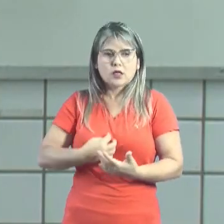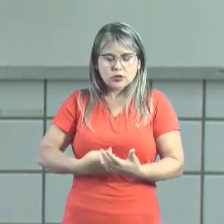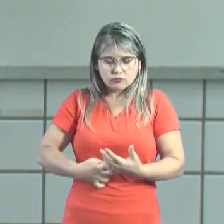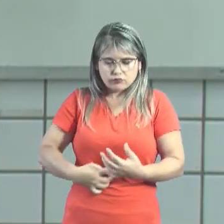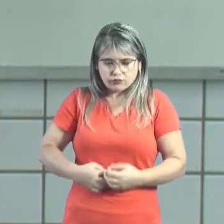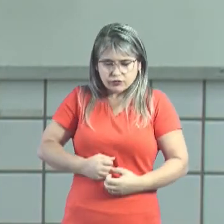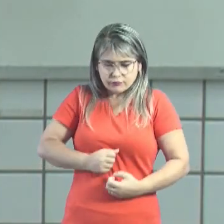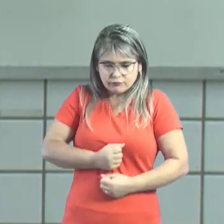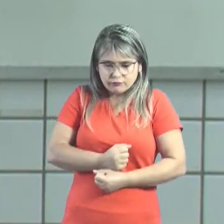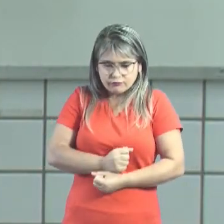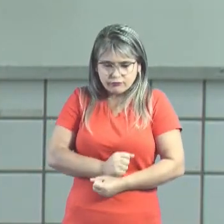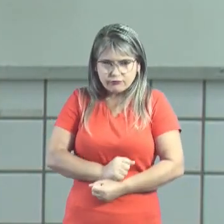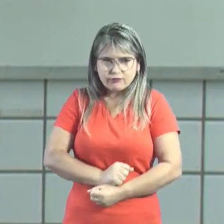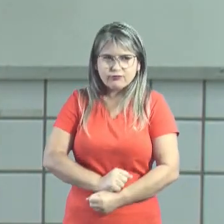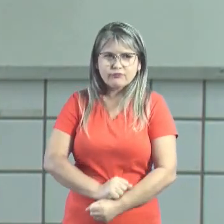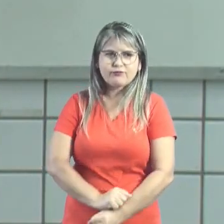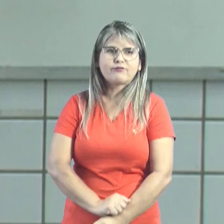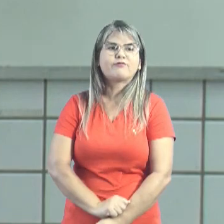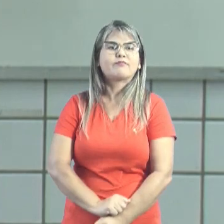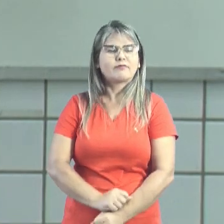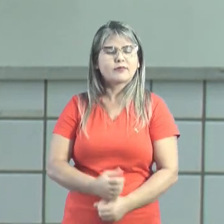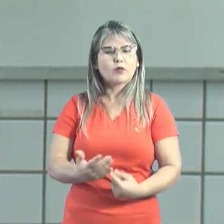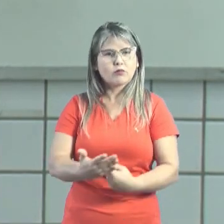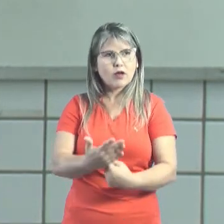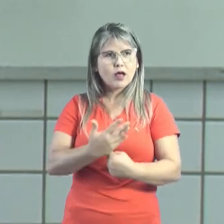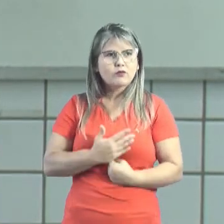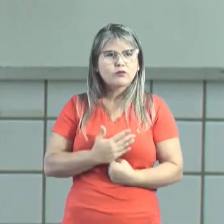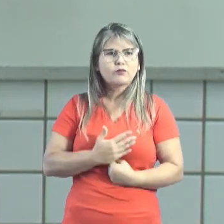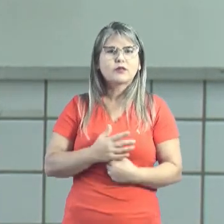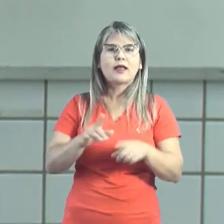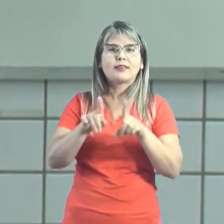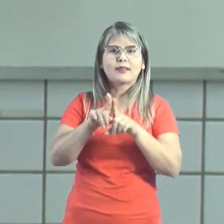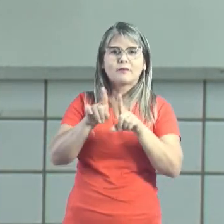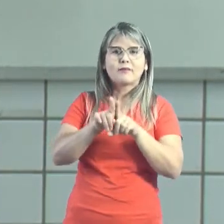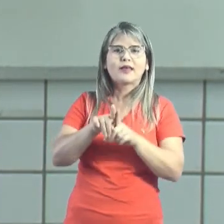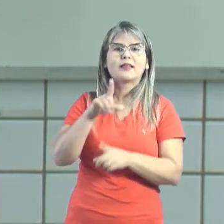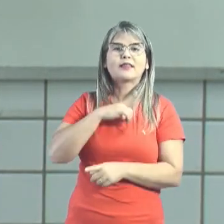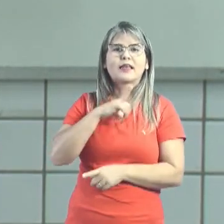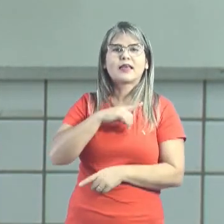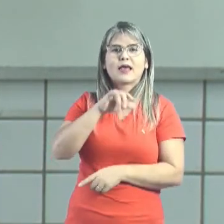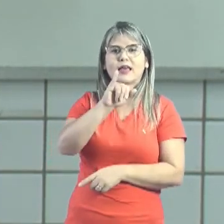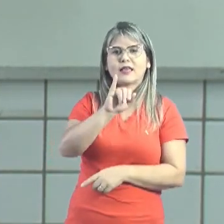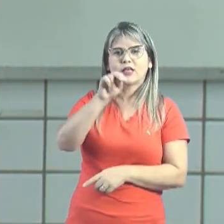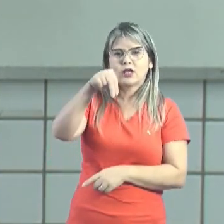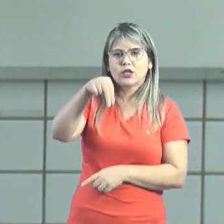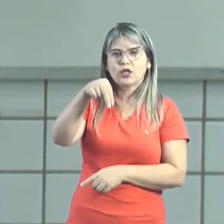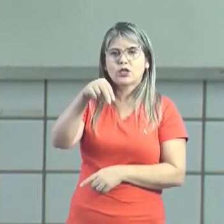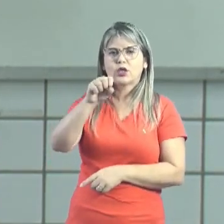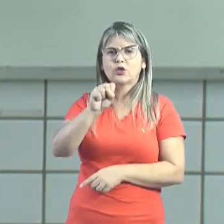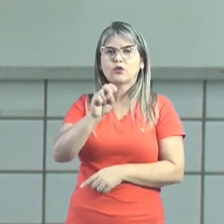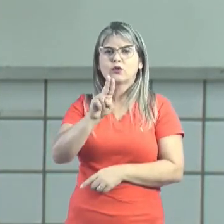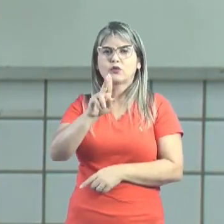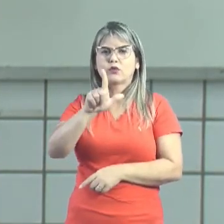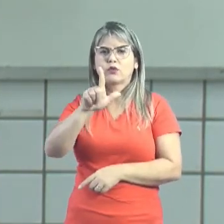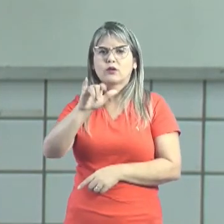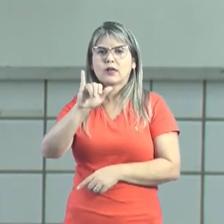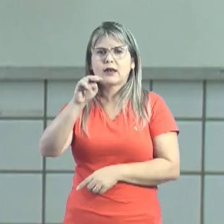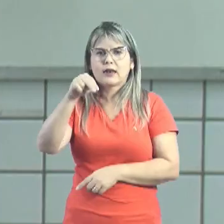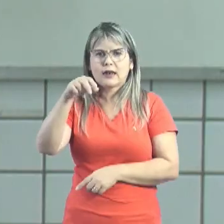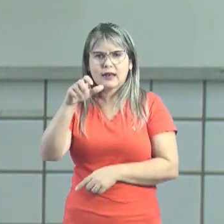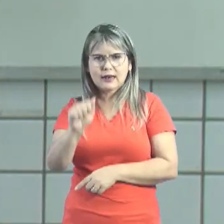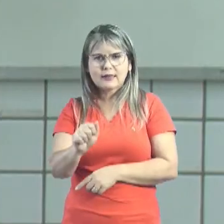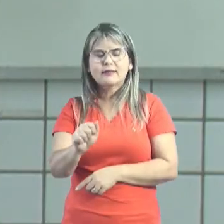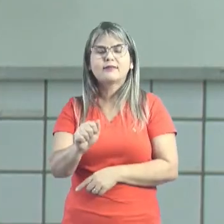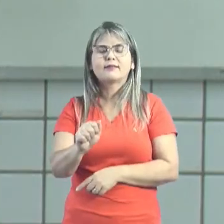o glucagon. A insulina, ela quebra o açúcar para que o açúcar possa entrar no interior das células. E o